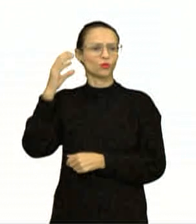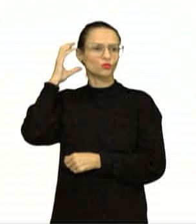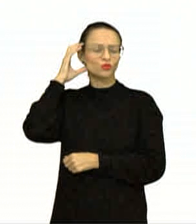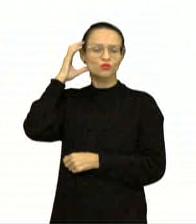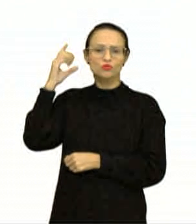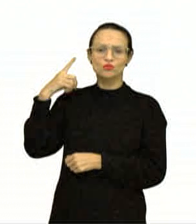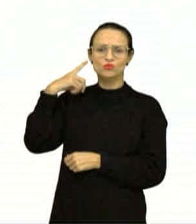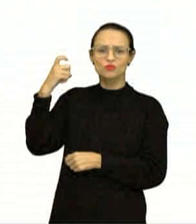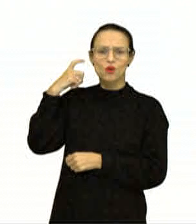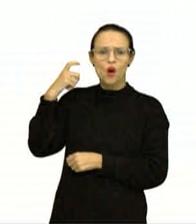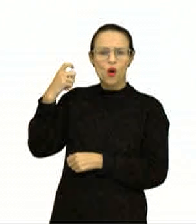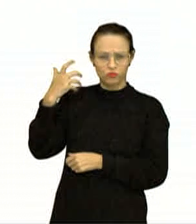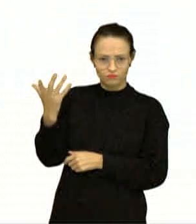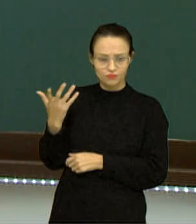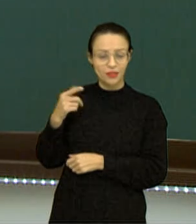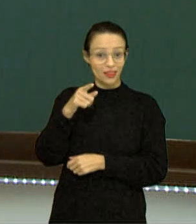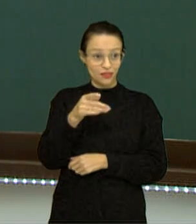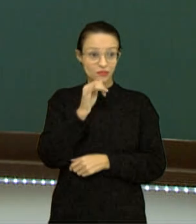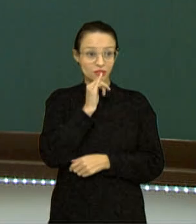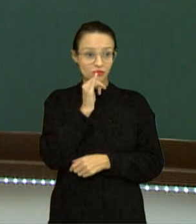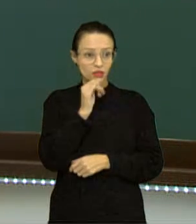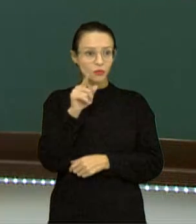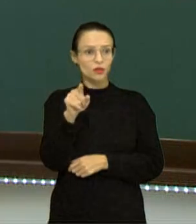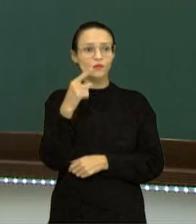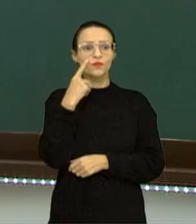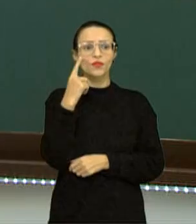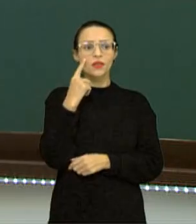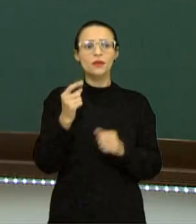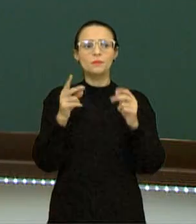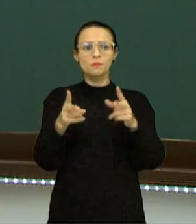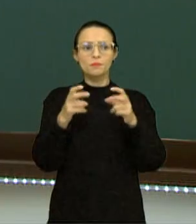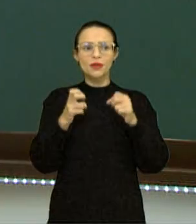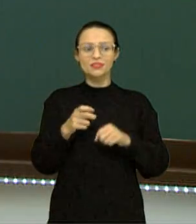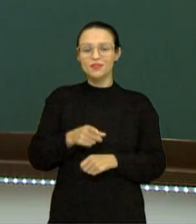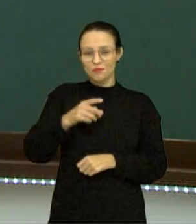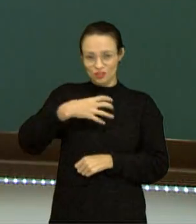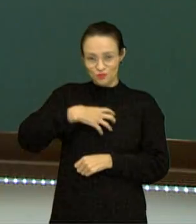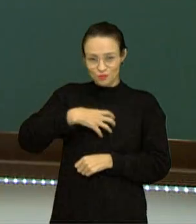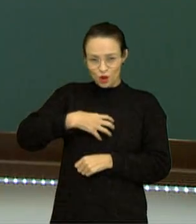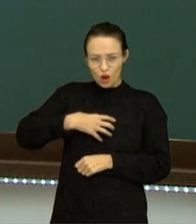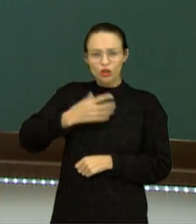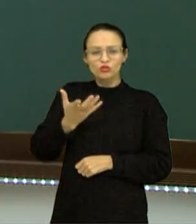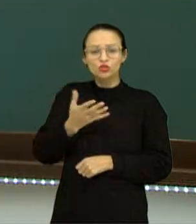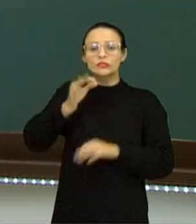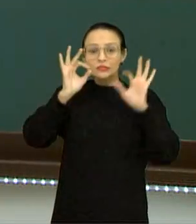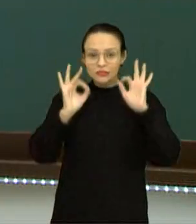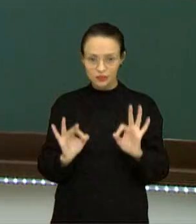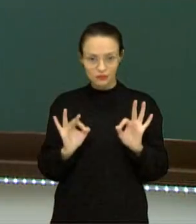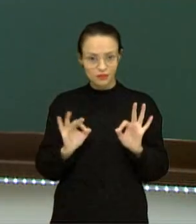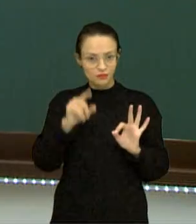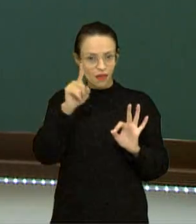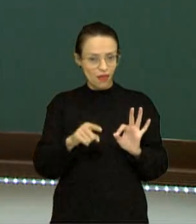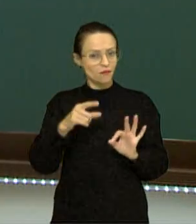de som. Através desse exemplo, você consegue perceber que o modo indicativo estabelece uma